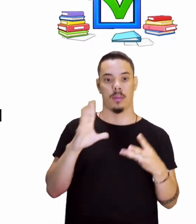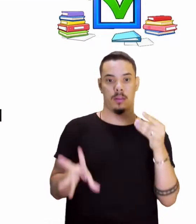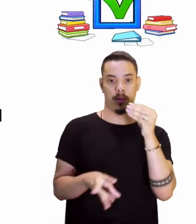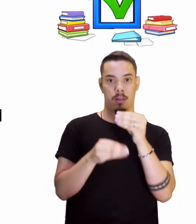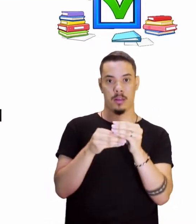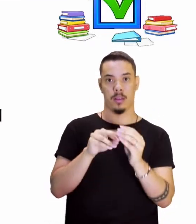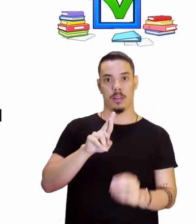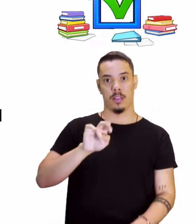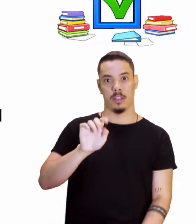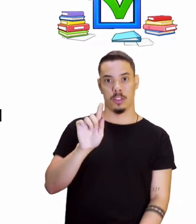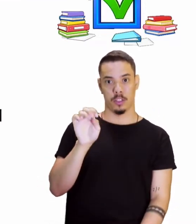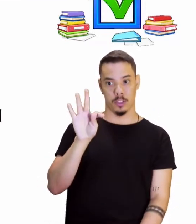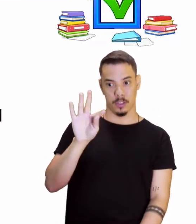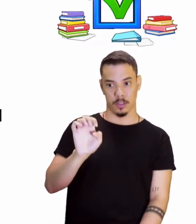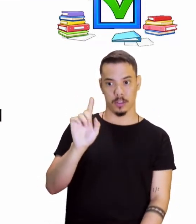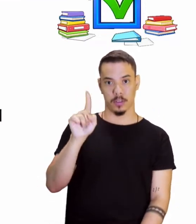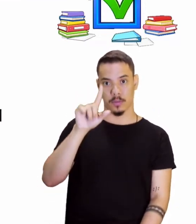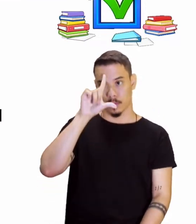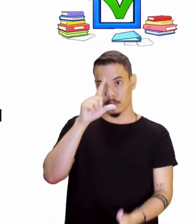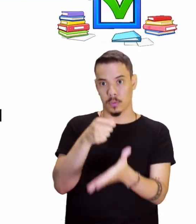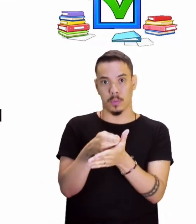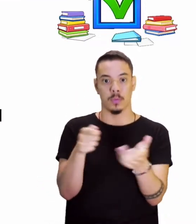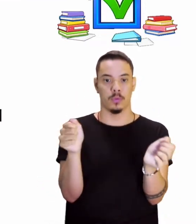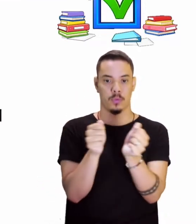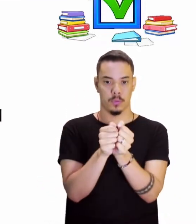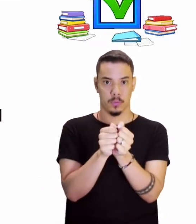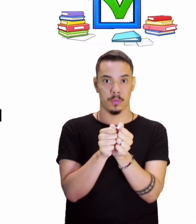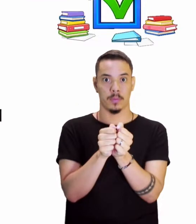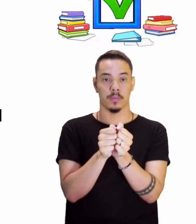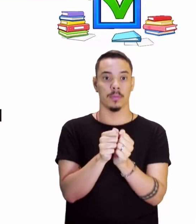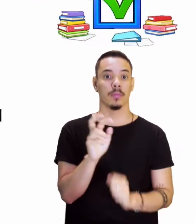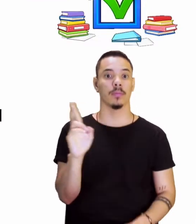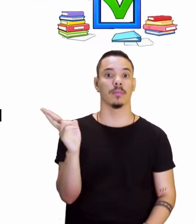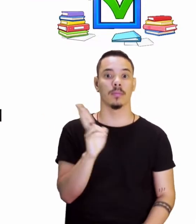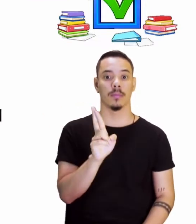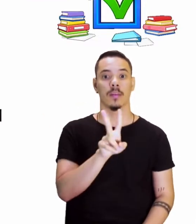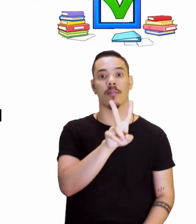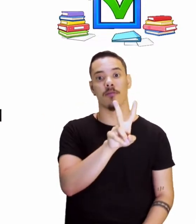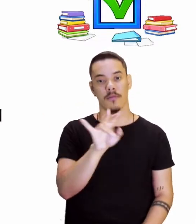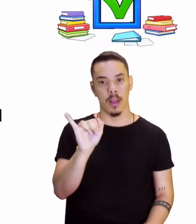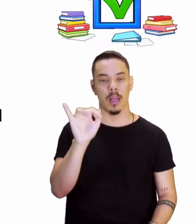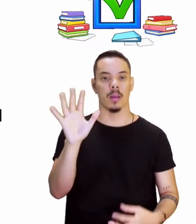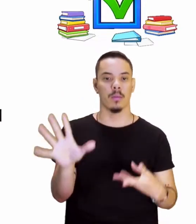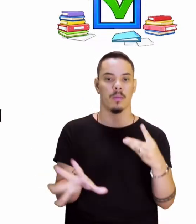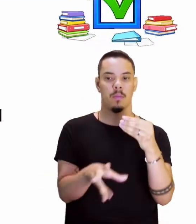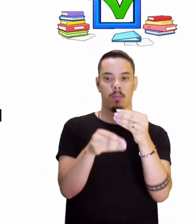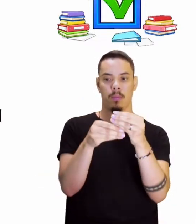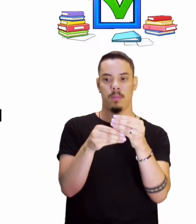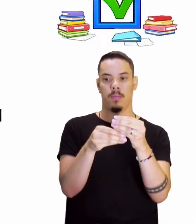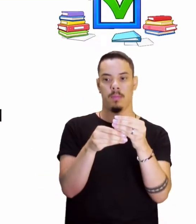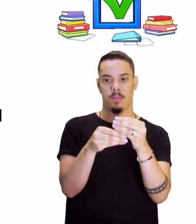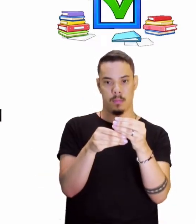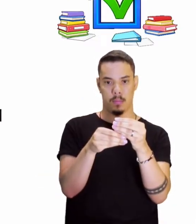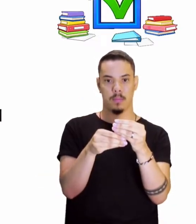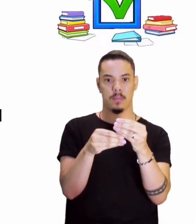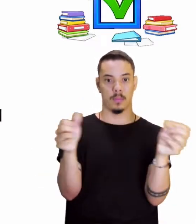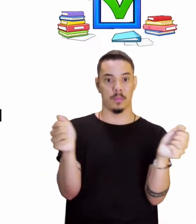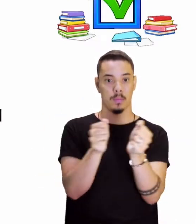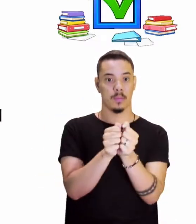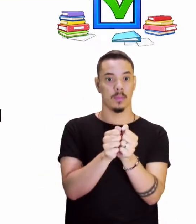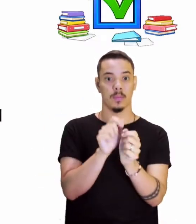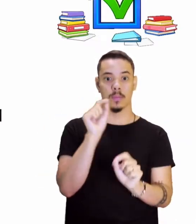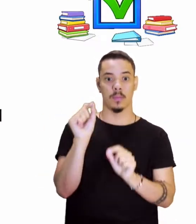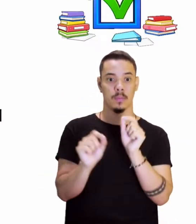regente, ele que vai estar no comando. E quem vai completar, né, é